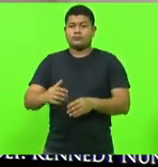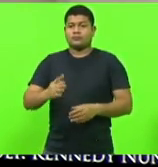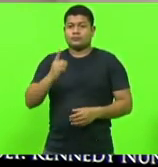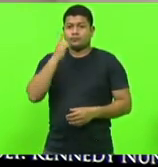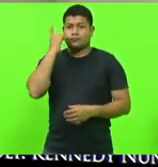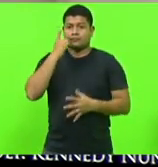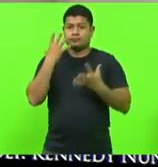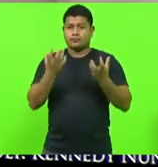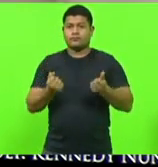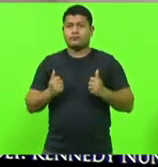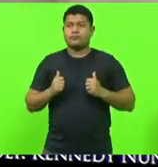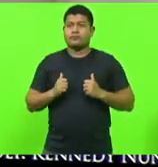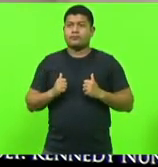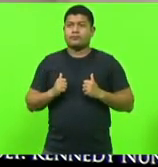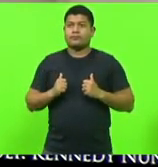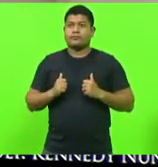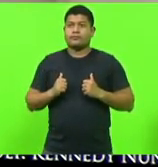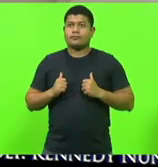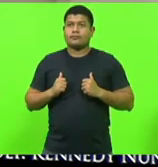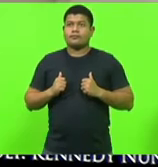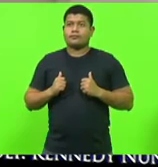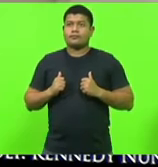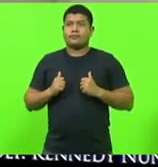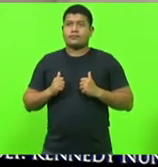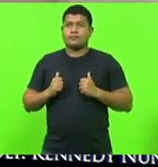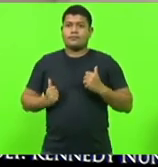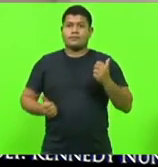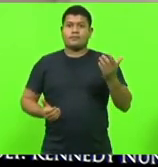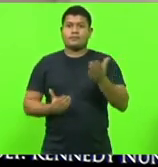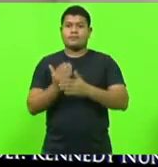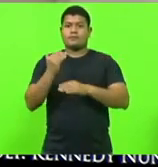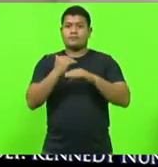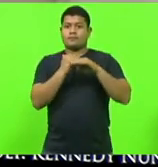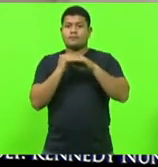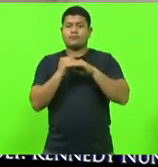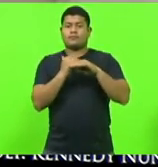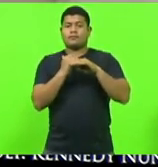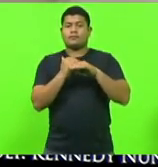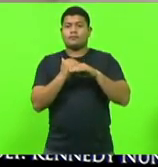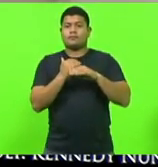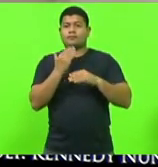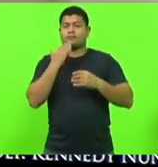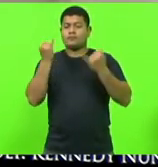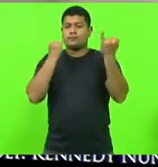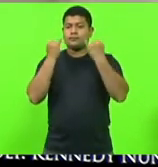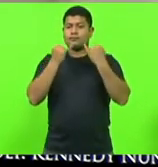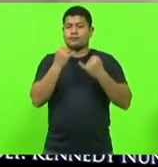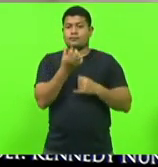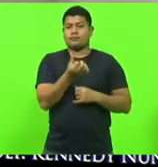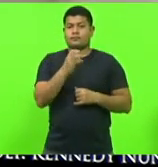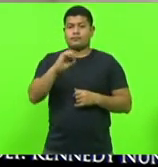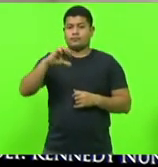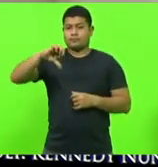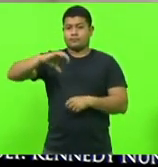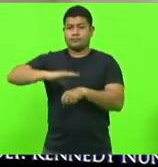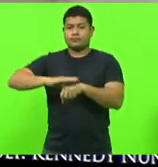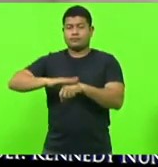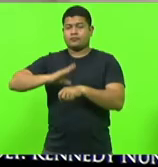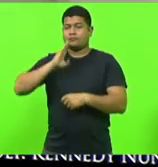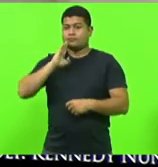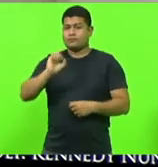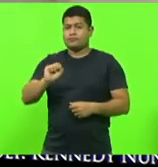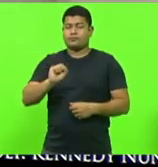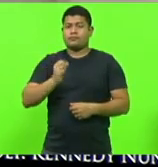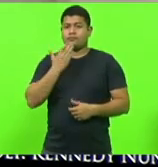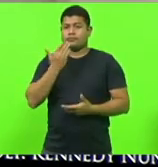votação, deputados que aprovam permaneçam como se encontra. Aprovado por unanimidade. Pedido de informação 609, autor deputado Bruno Souza.